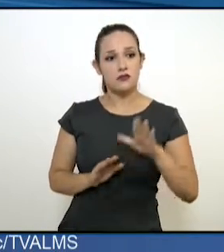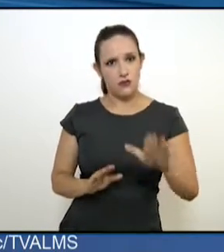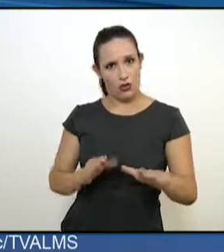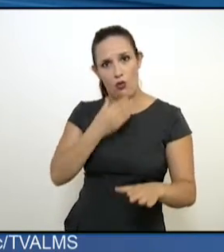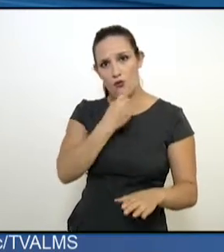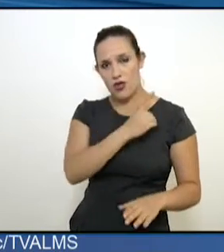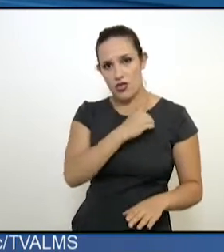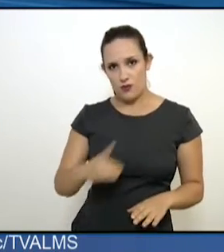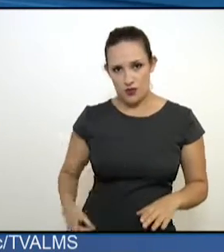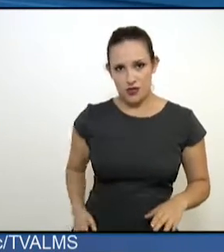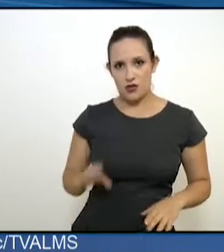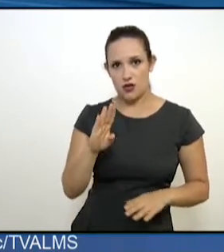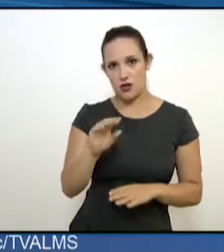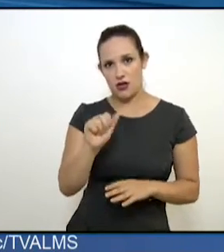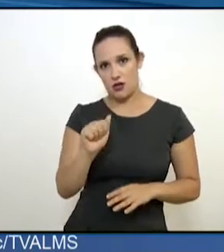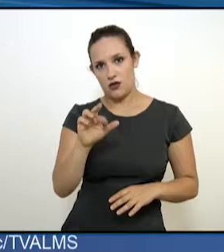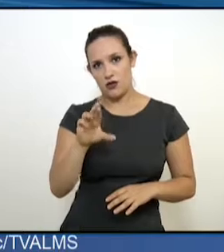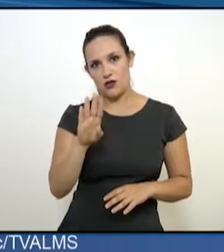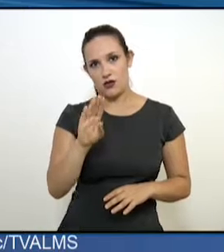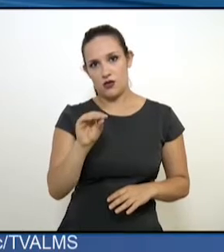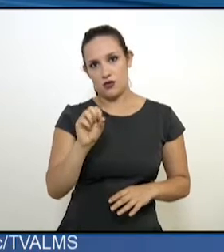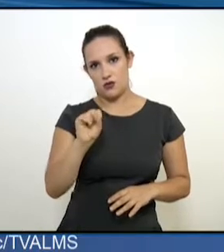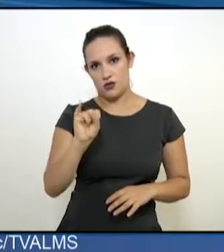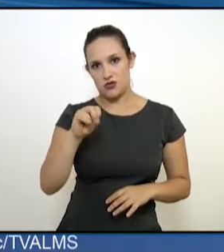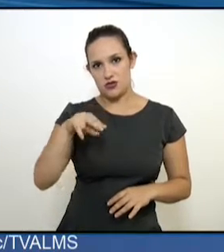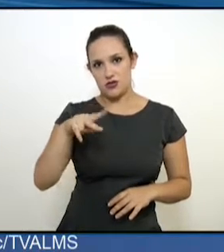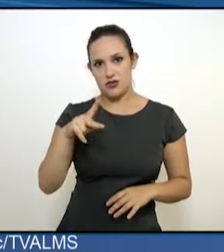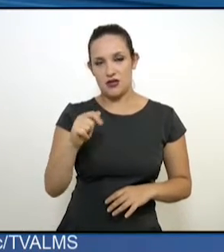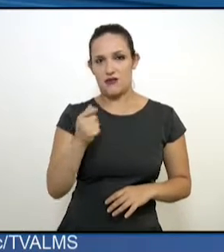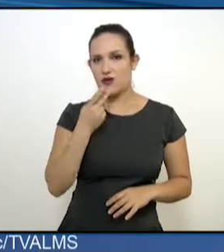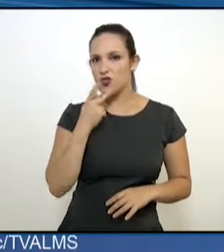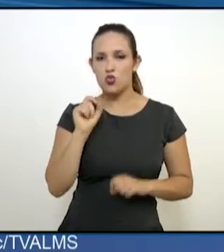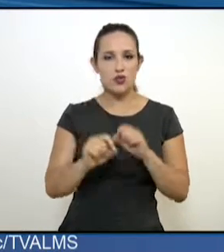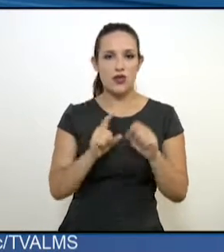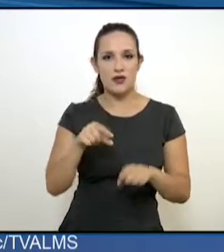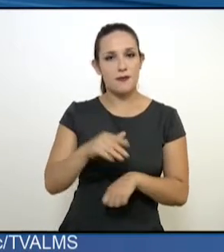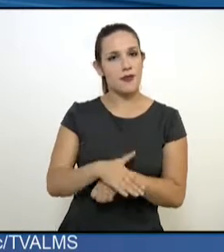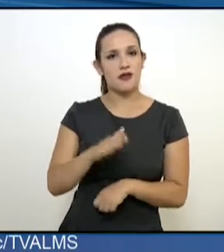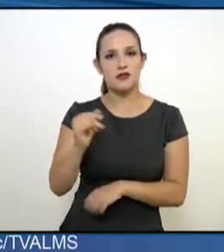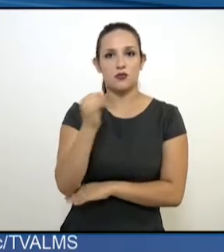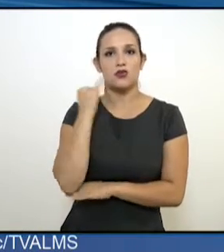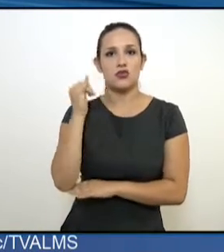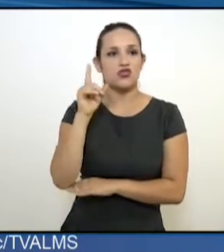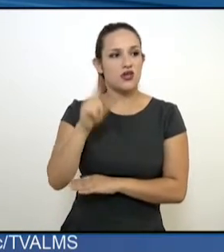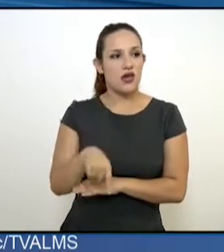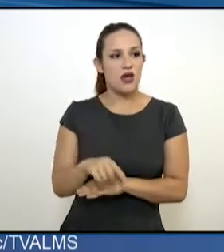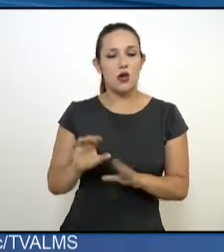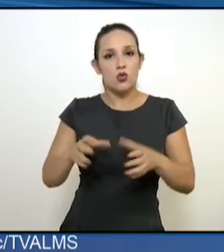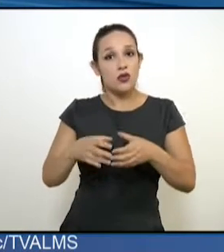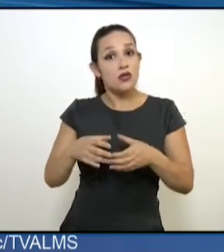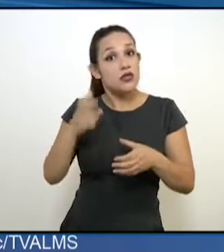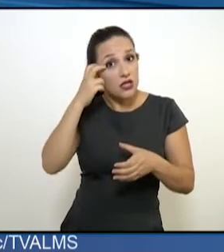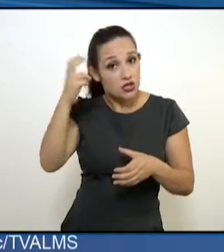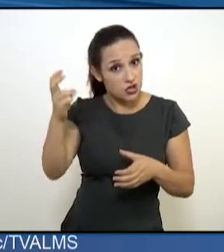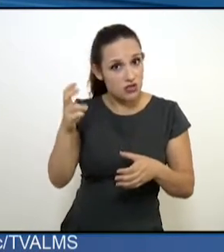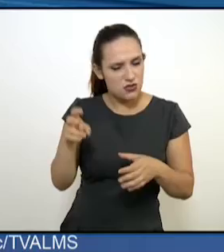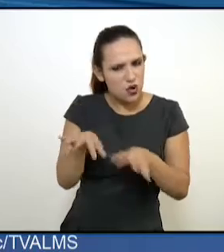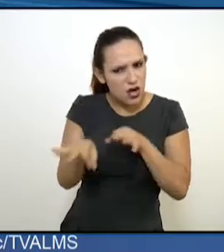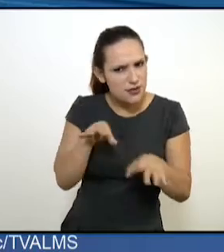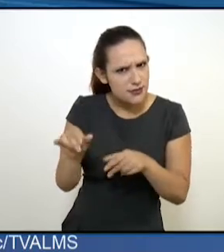aqui no seu pronunciamento a semana passada, a respeito da coisa mais importante que existe, é o setor de inteligência das